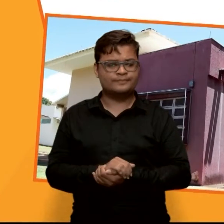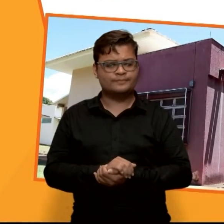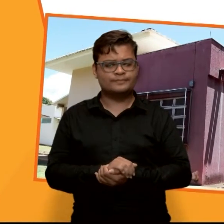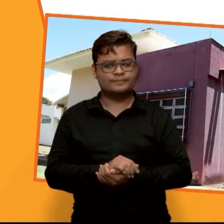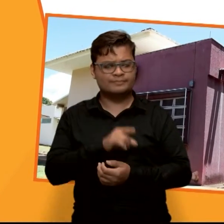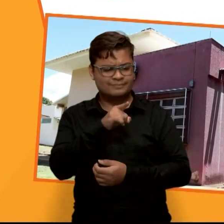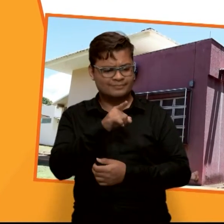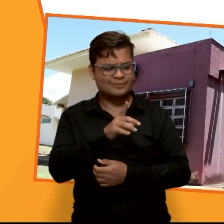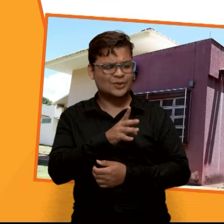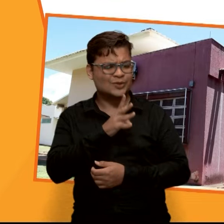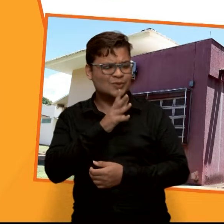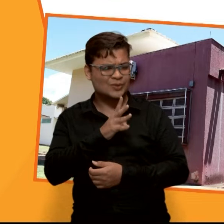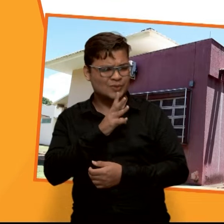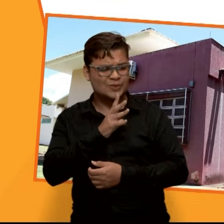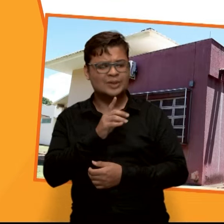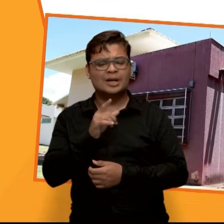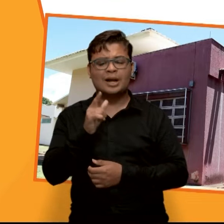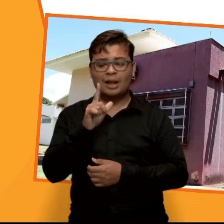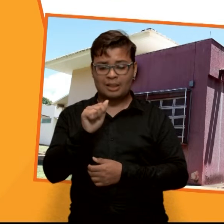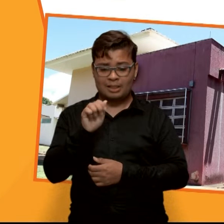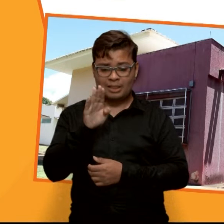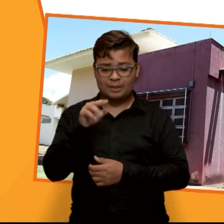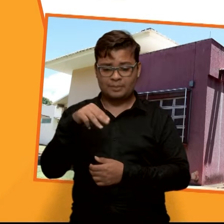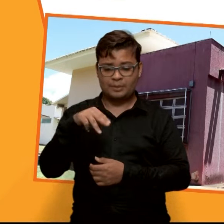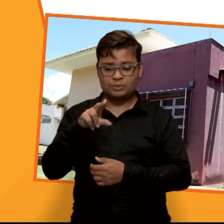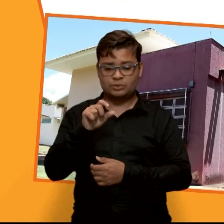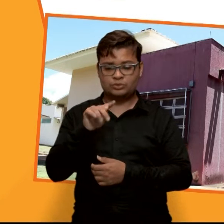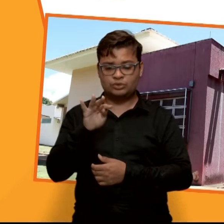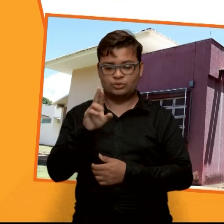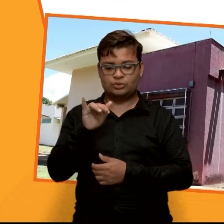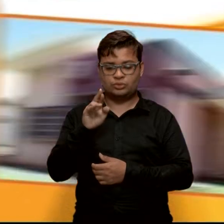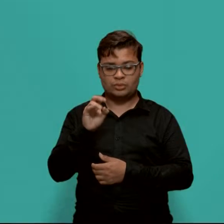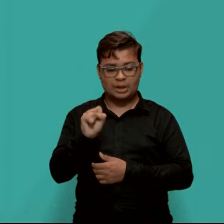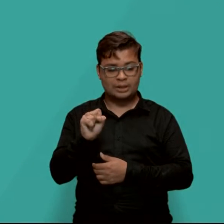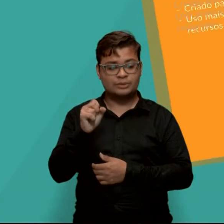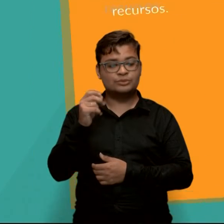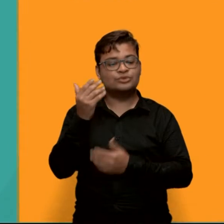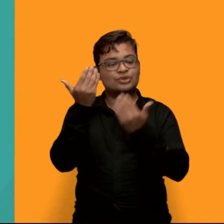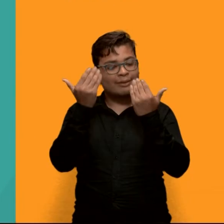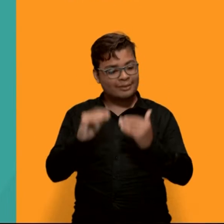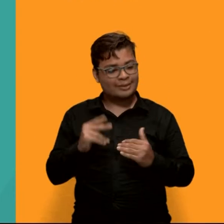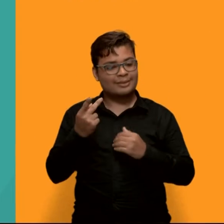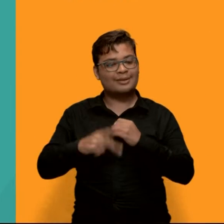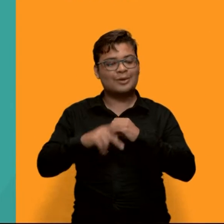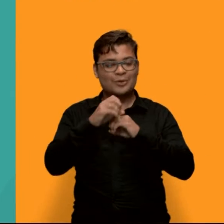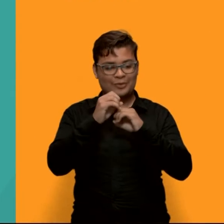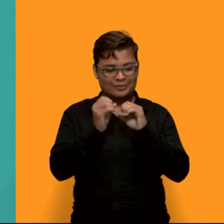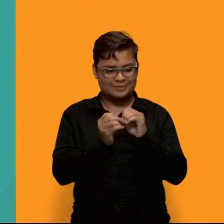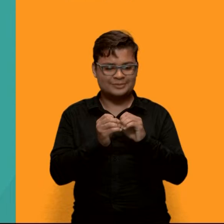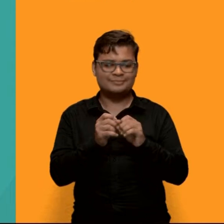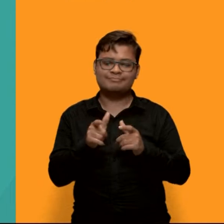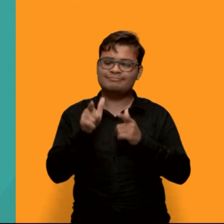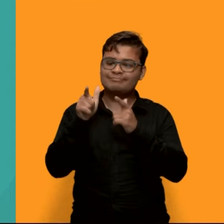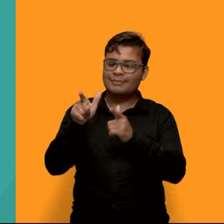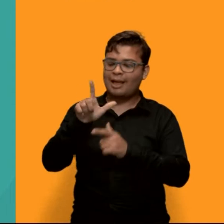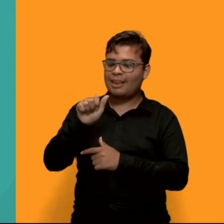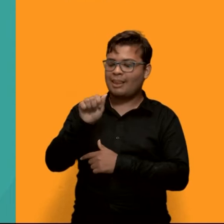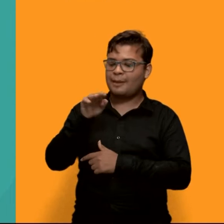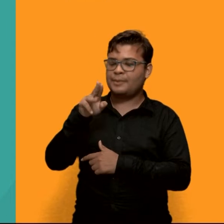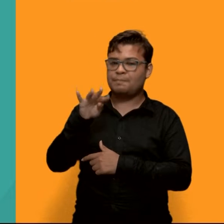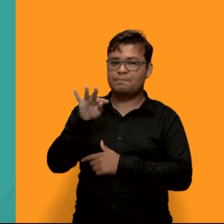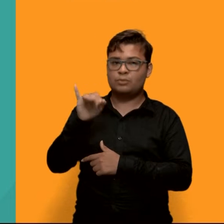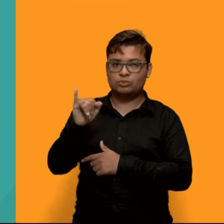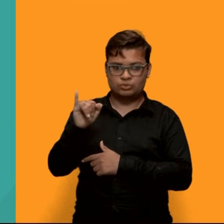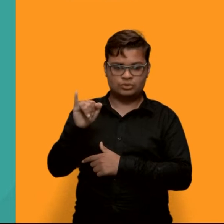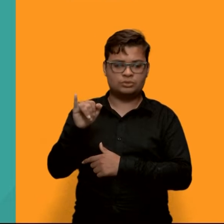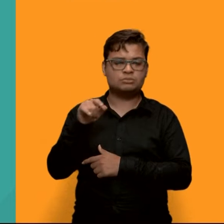Você já conhece o Laboratório Multiusuários de Análises da UFG? Conhecido também como LabMulti, ele foi criado